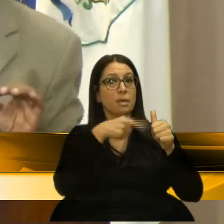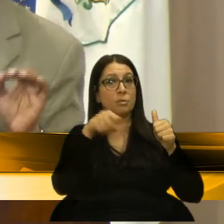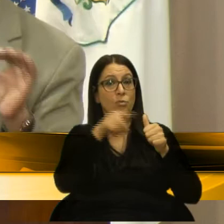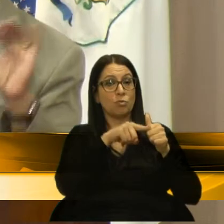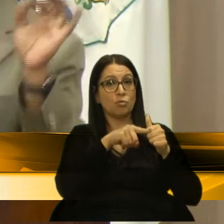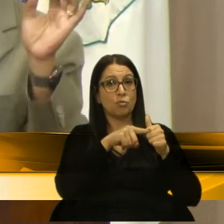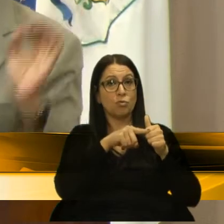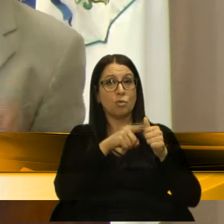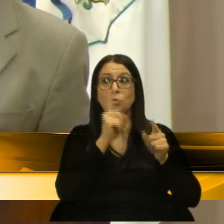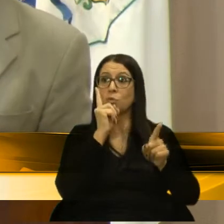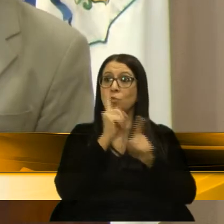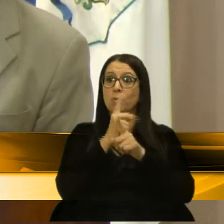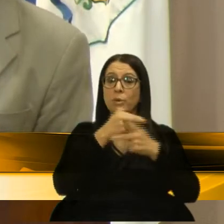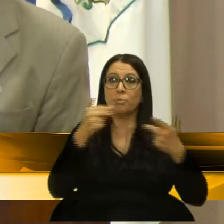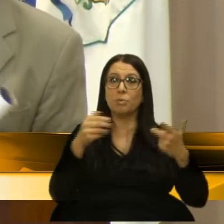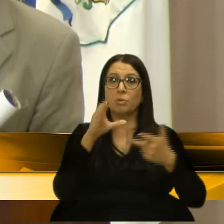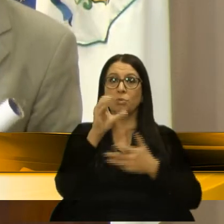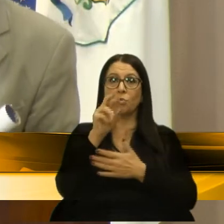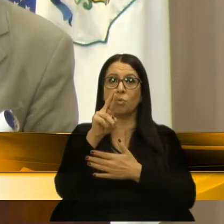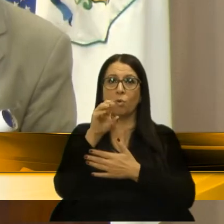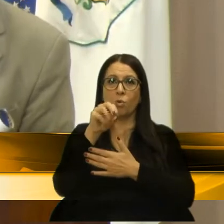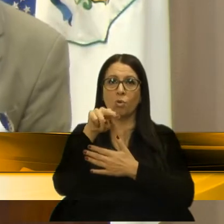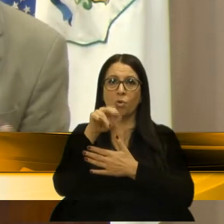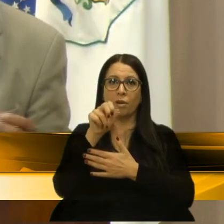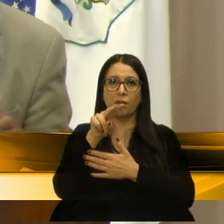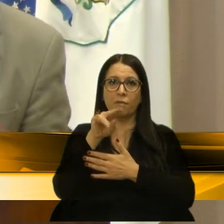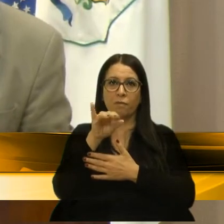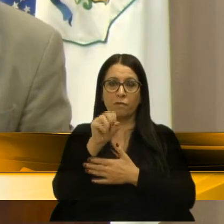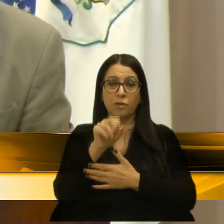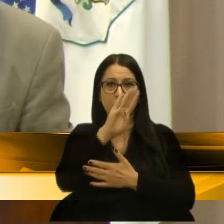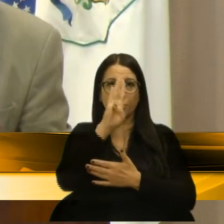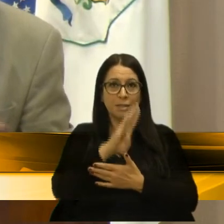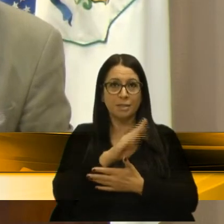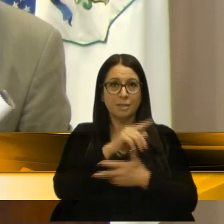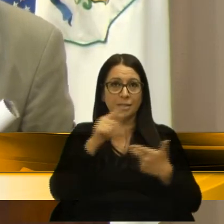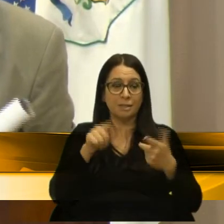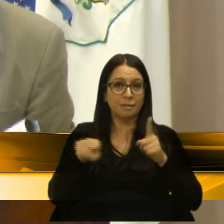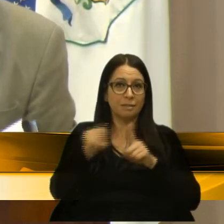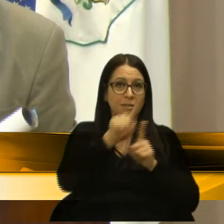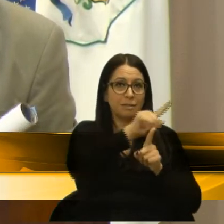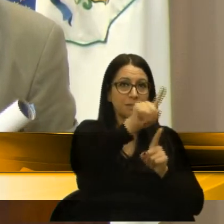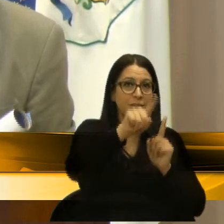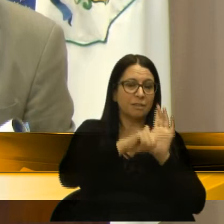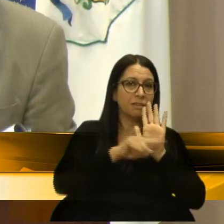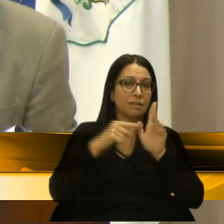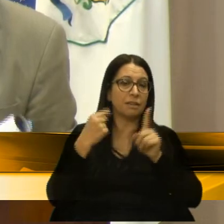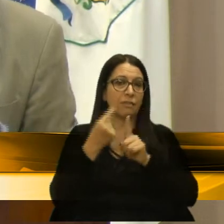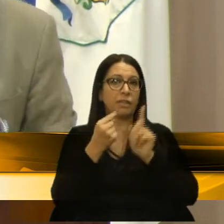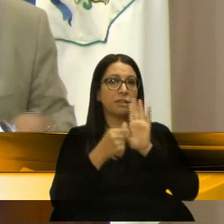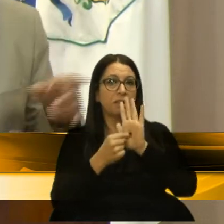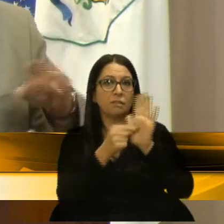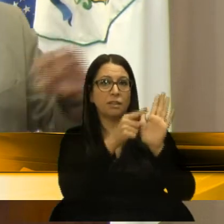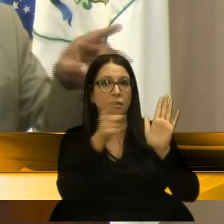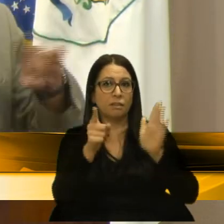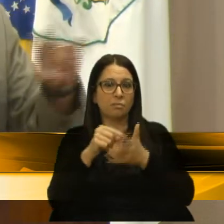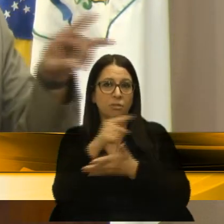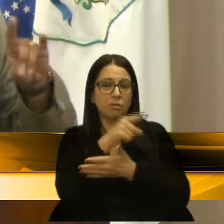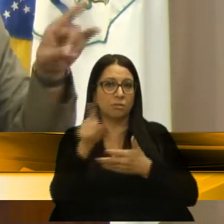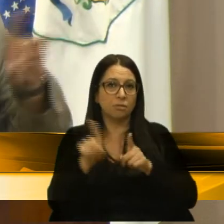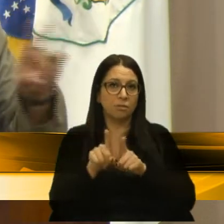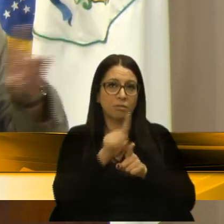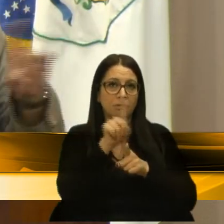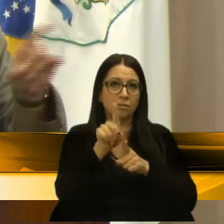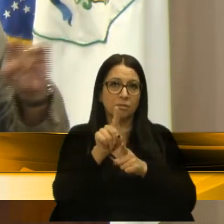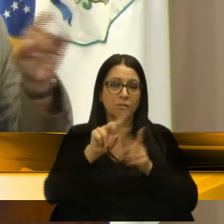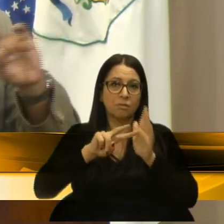tem. Descobrimos um caso de coronavírus no Brasil. Pois bem, nós vamos ver isso economicamente, o que vai significar. O que está significando